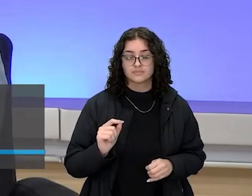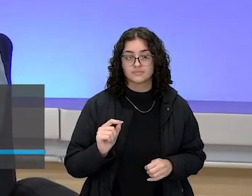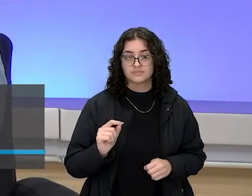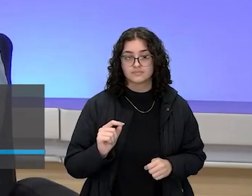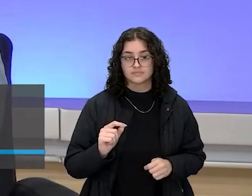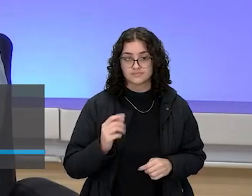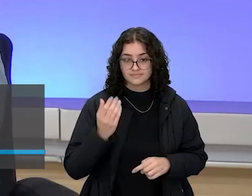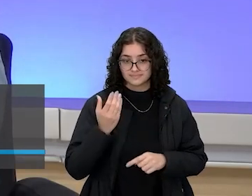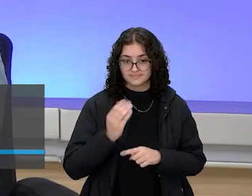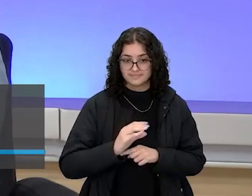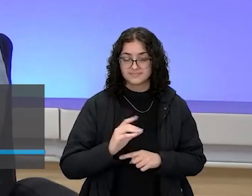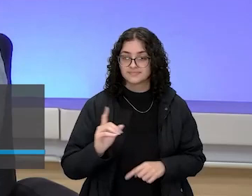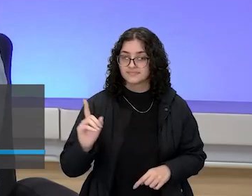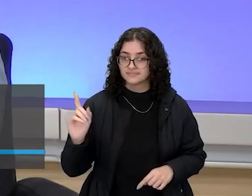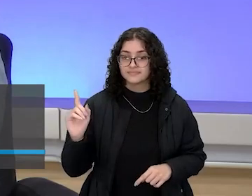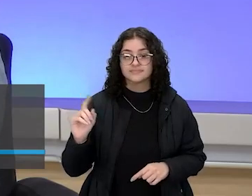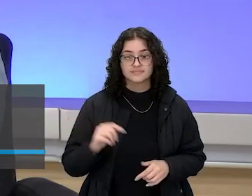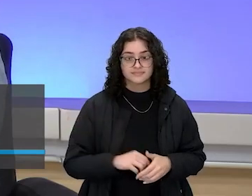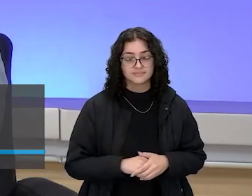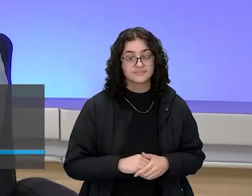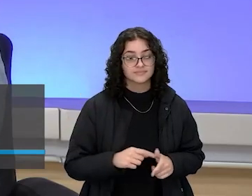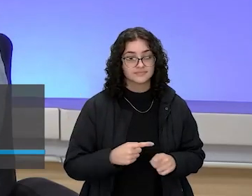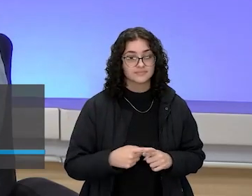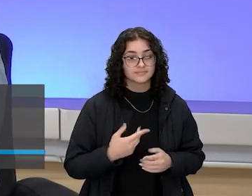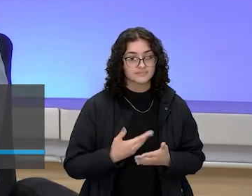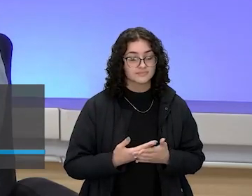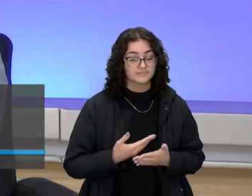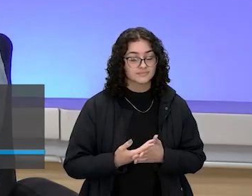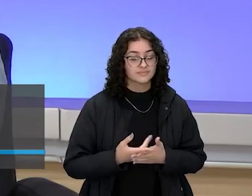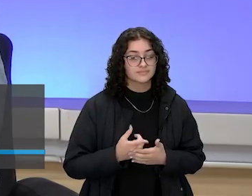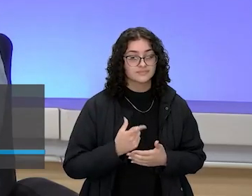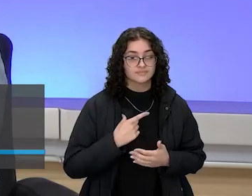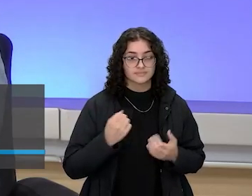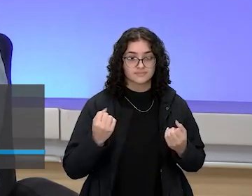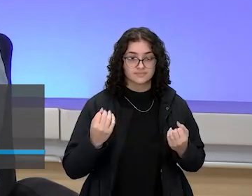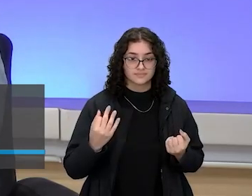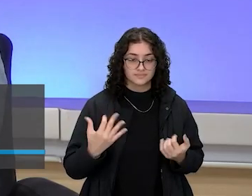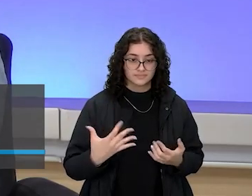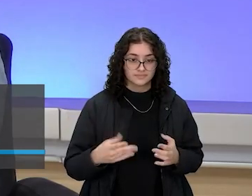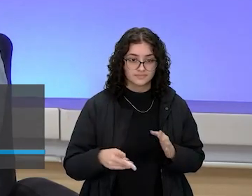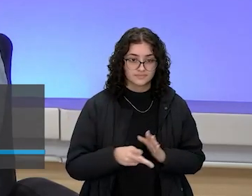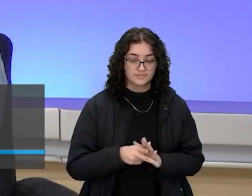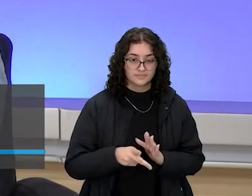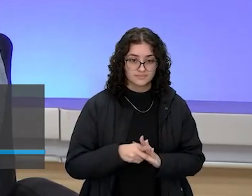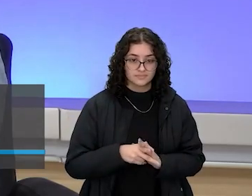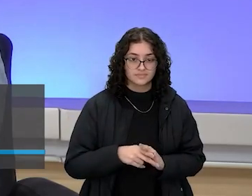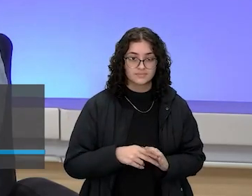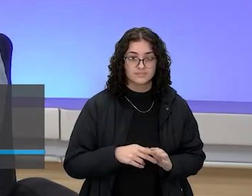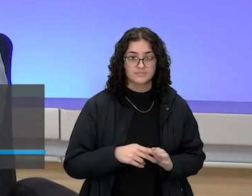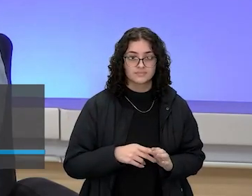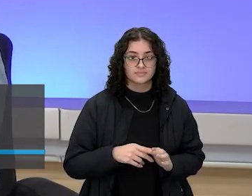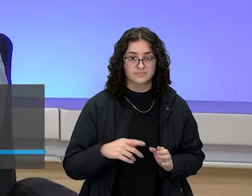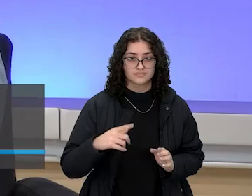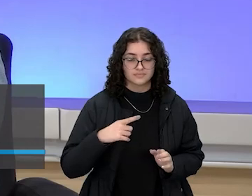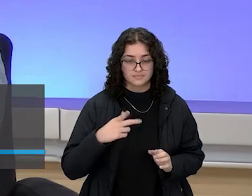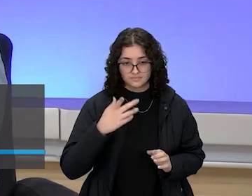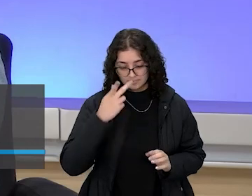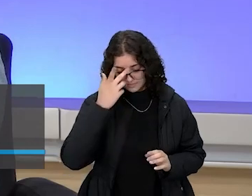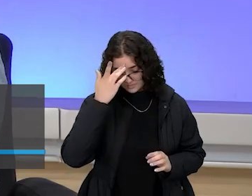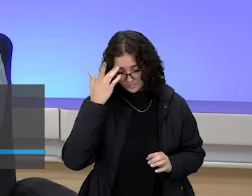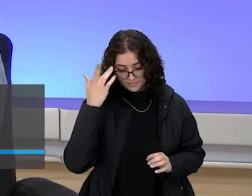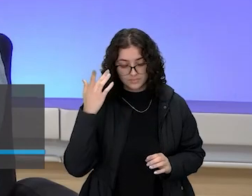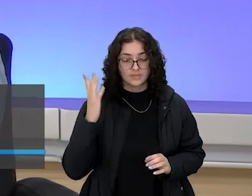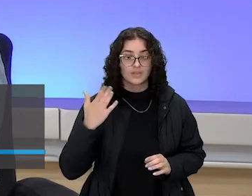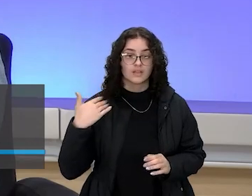nesse canal, tá certo? Justamente porque é uma aula que vai abordar essas questões tradicionais de povos